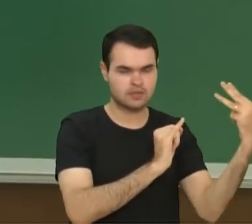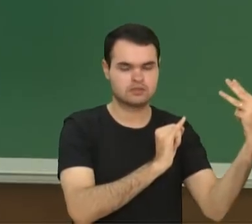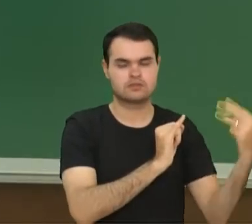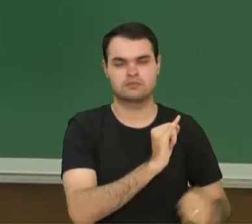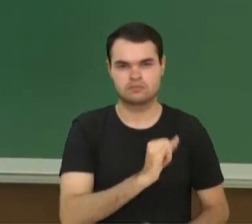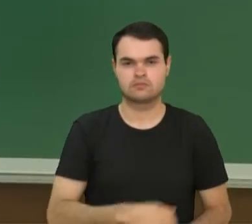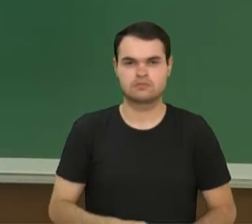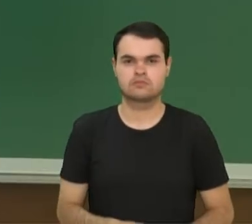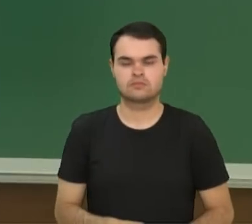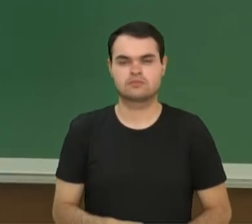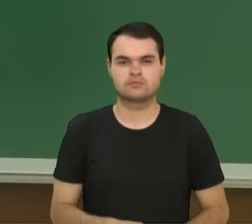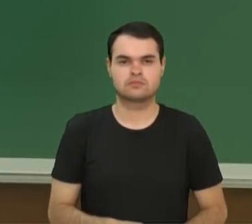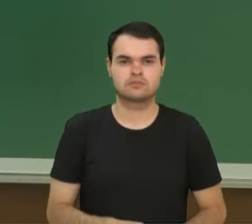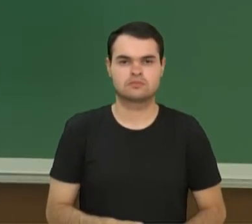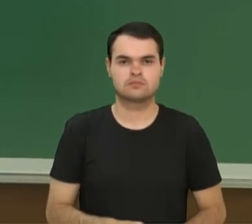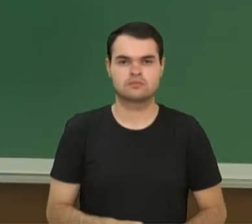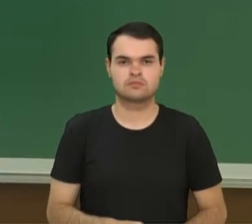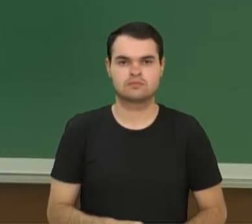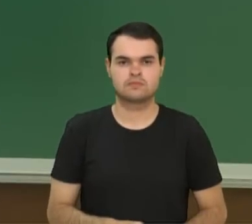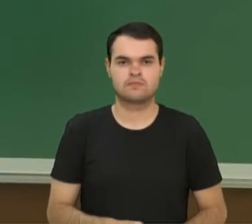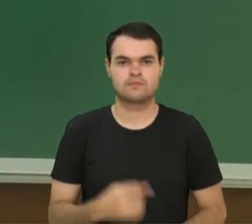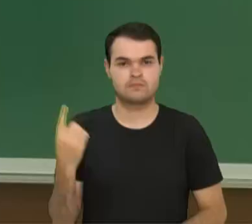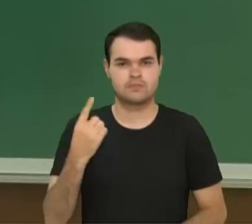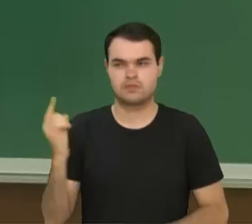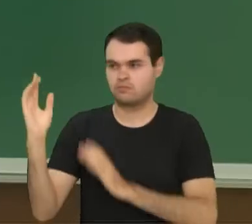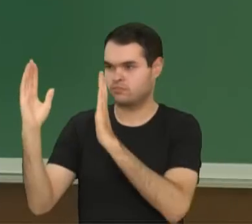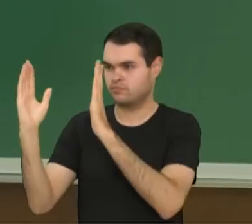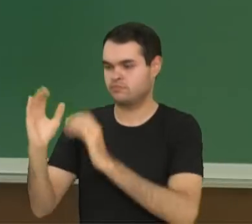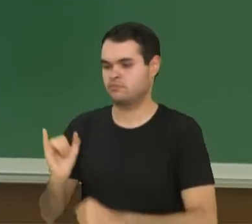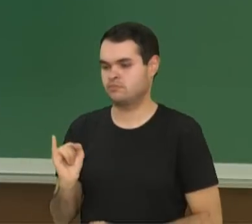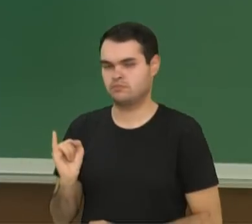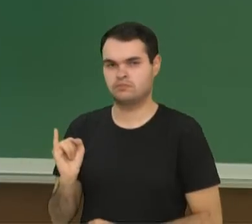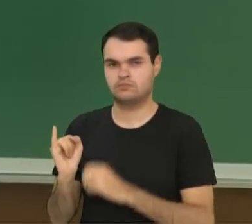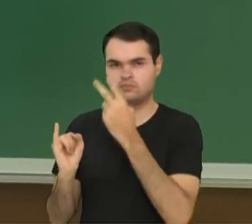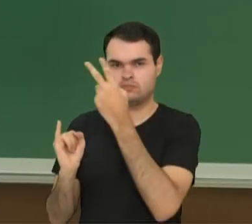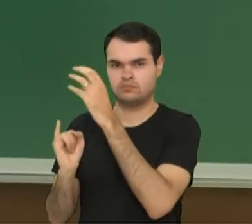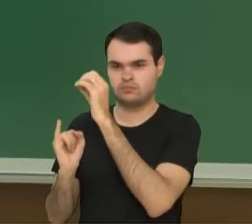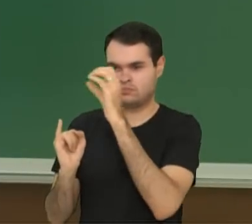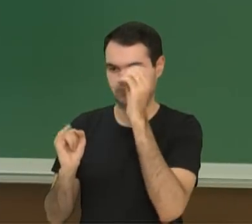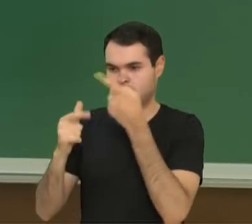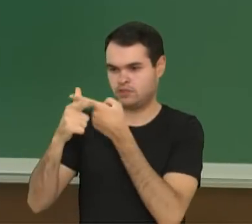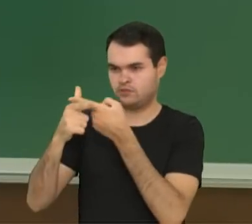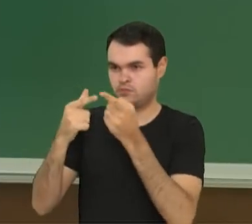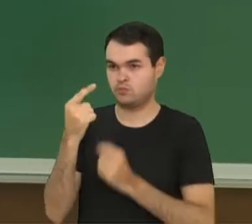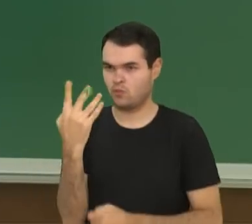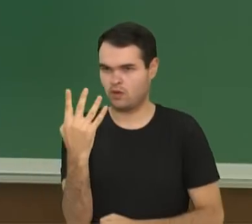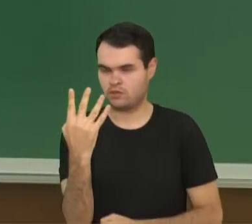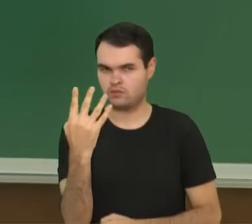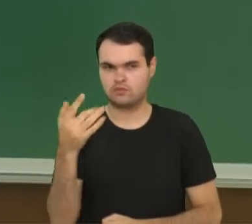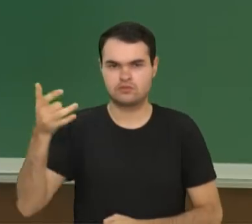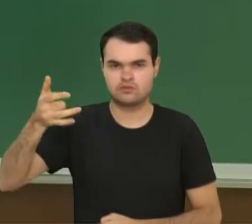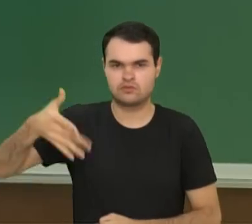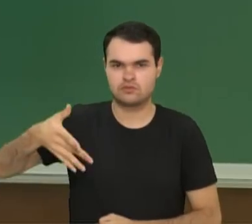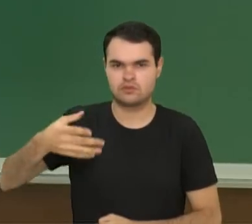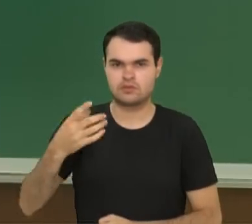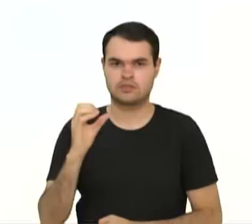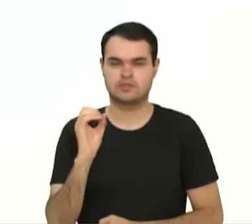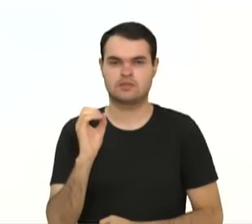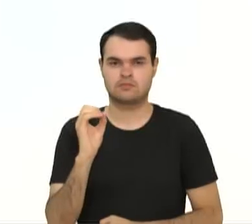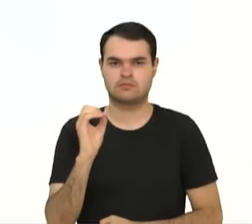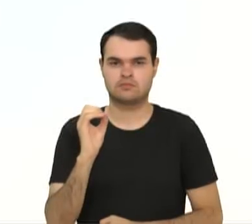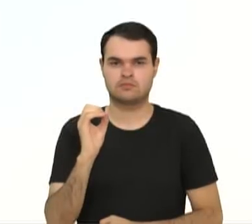1973. Então, eu vou pegar o primeiro, de 200 dividido por 4, vai sobrar o resto de